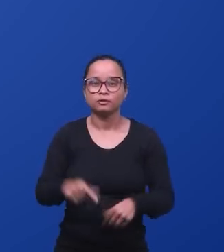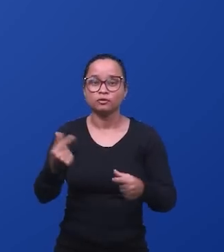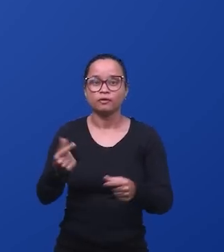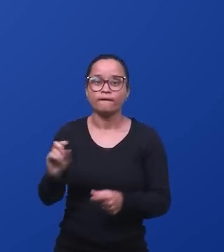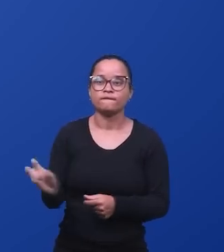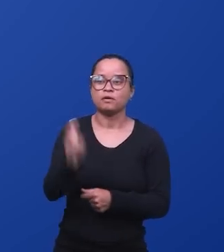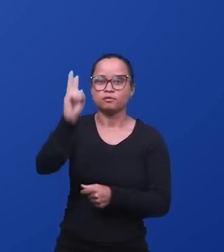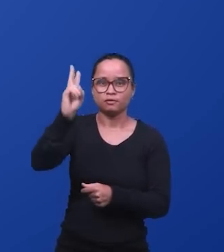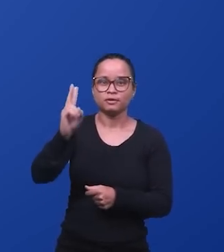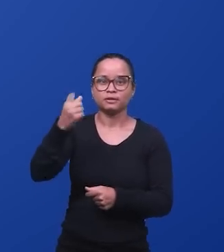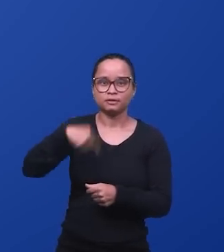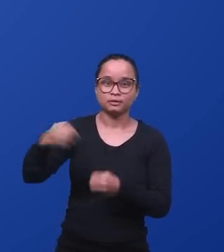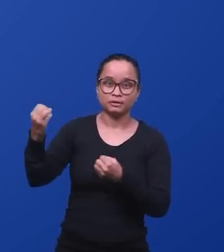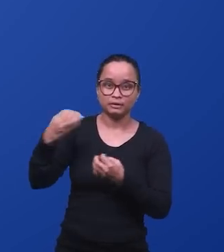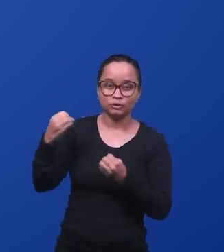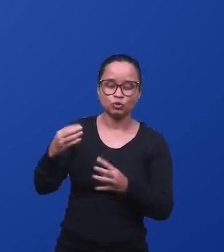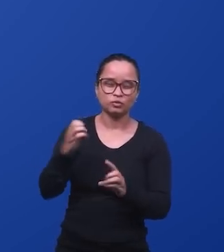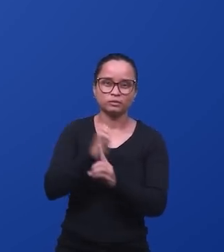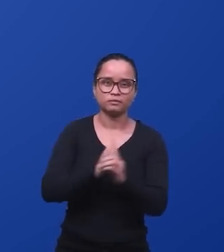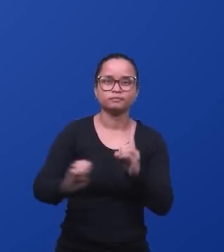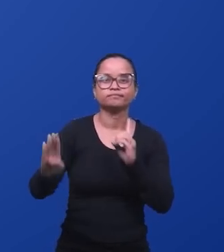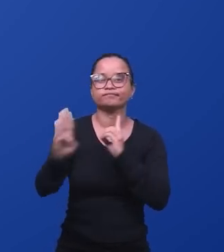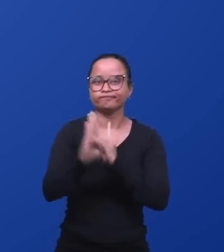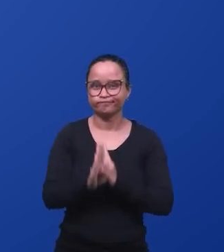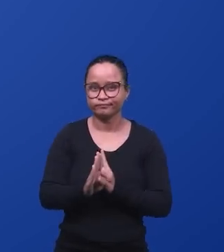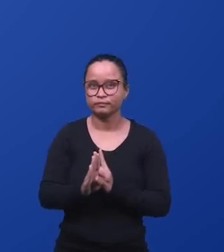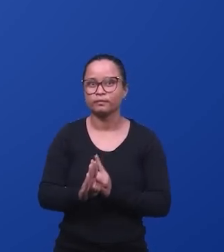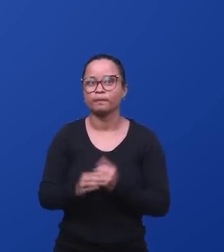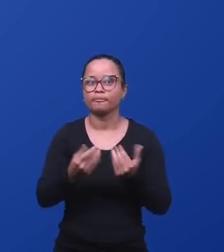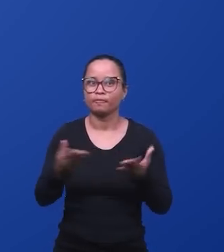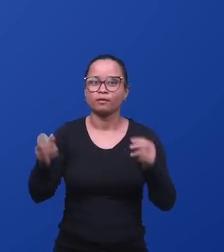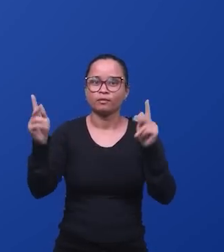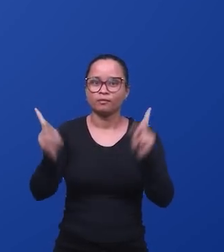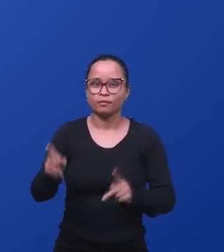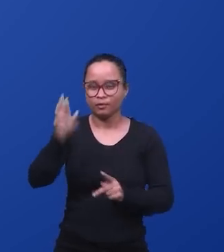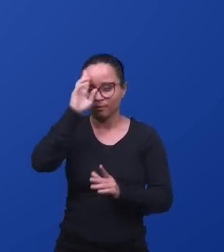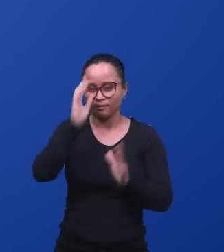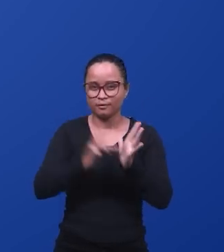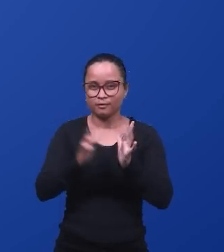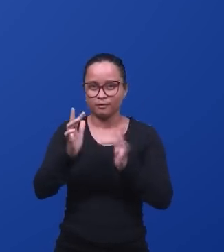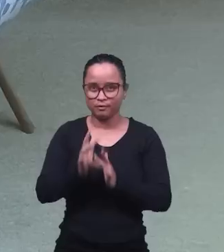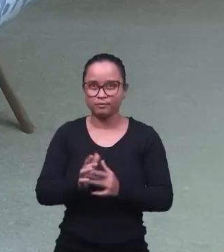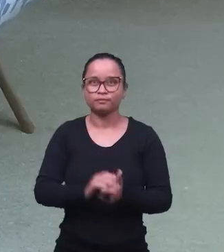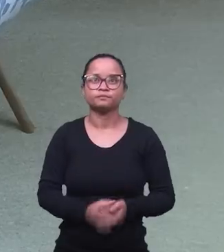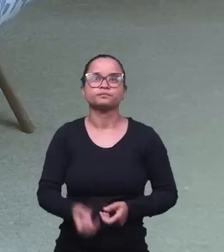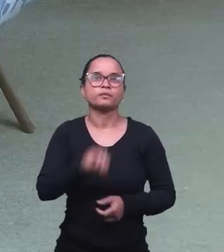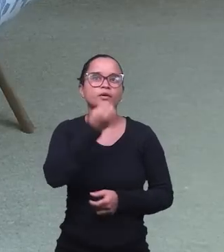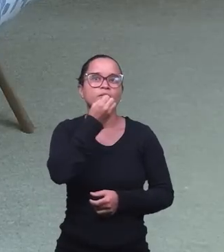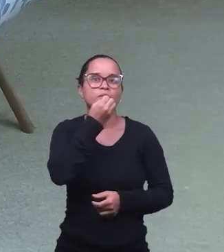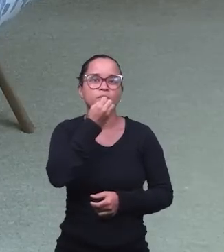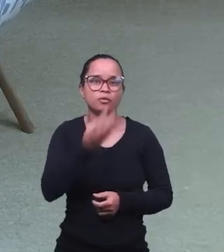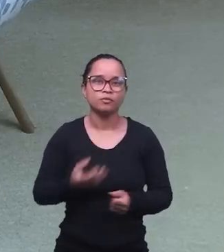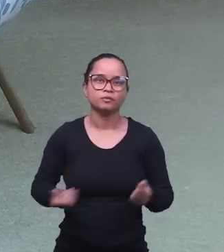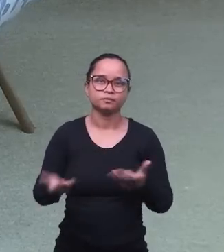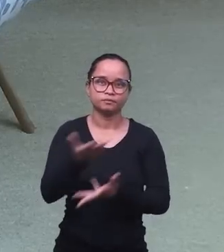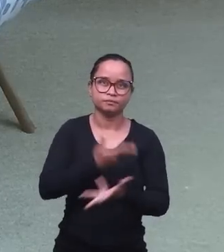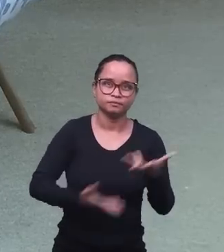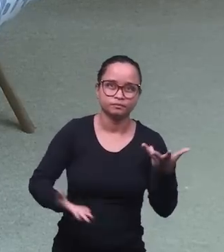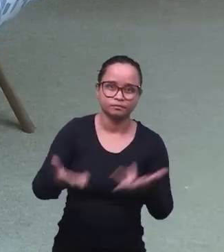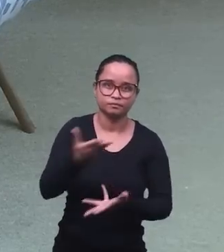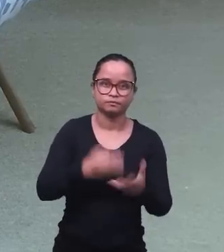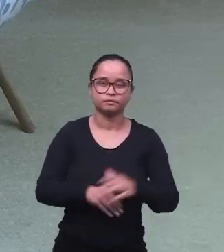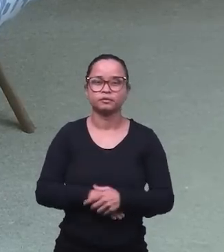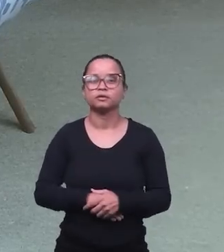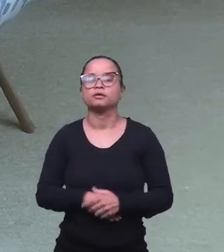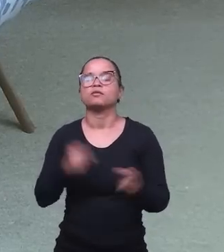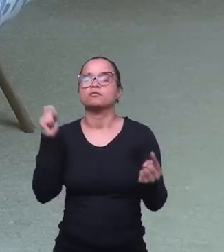todos os ensinamentos que nós estamos tendo na Escola Bíblica Dominical. A todos, a paz do Senhor Jesus. Muito bem, mais uma boa participação,